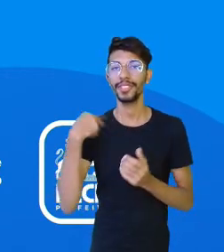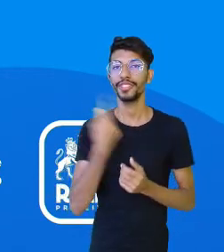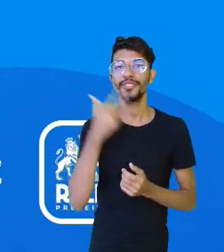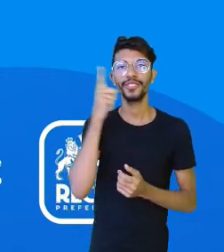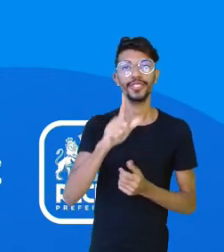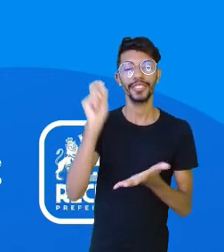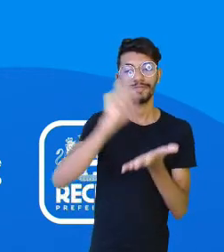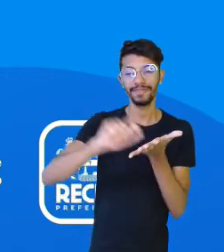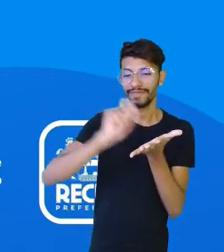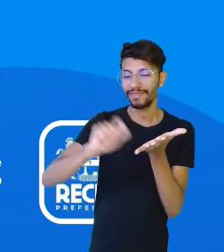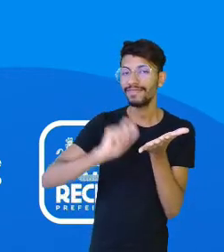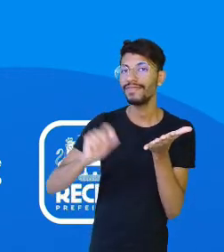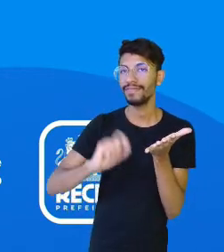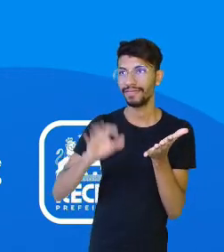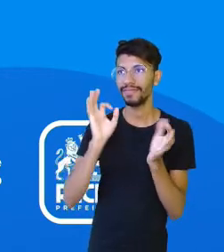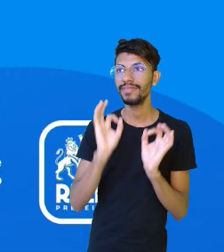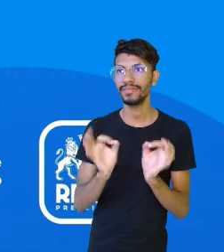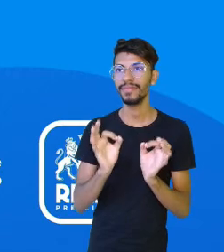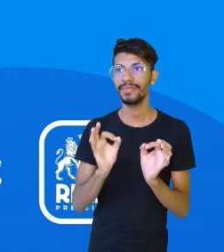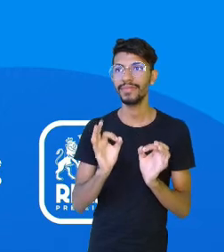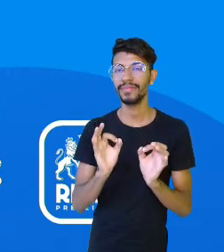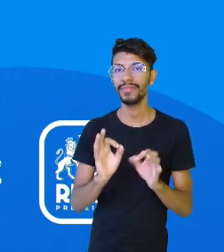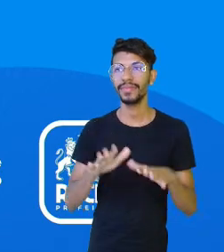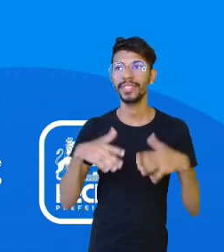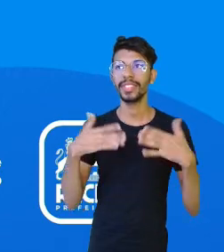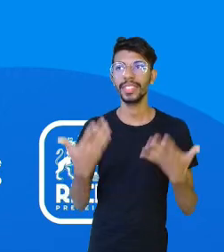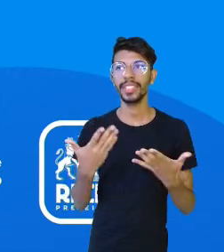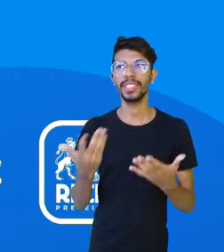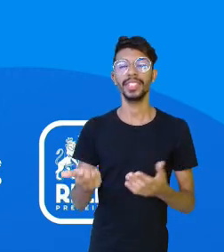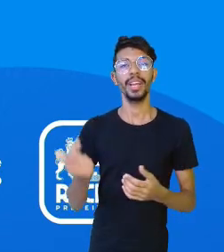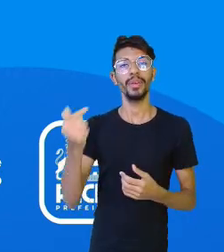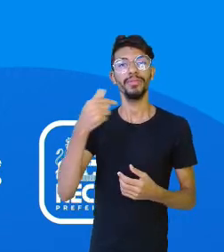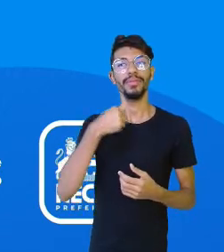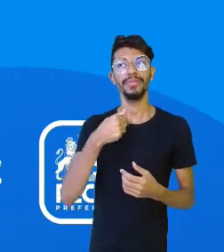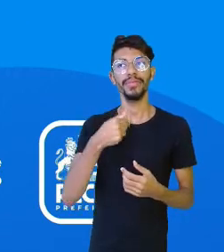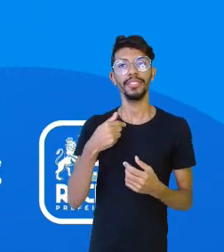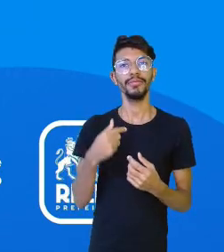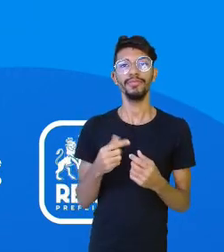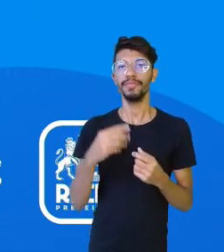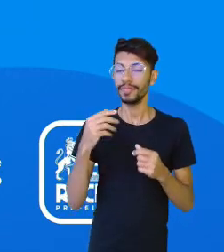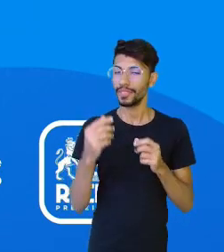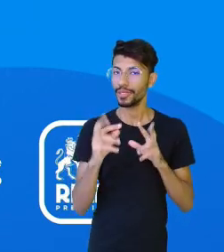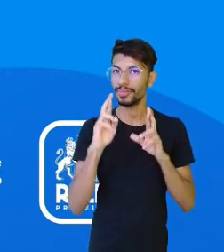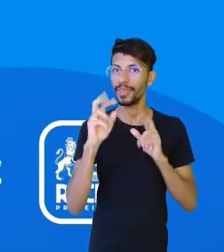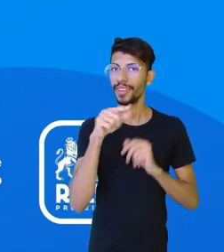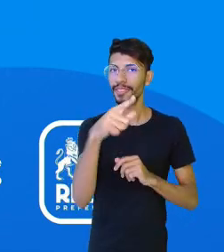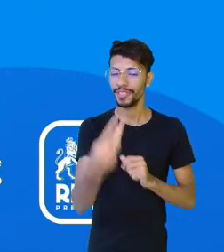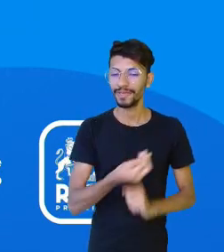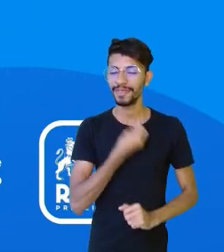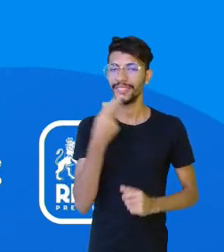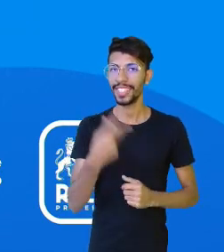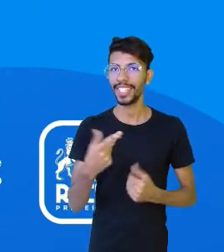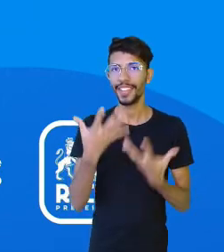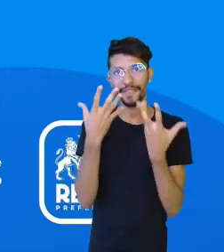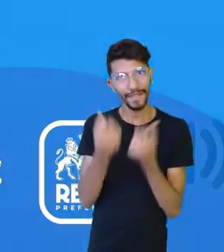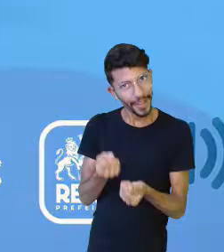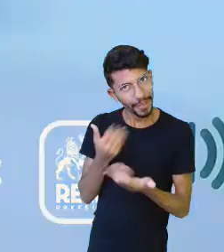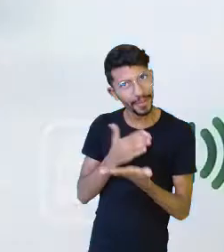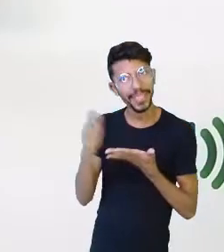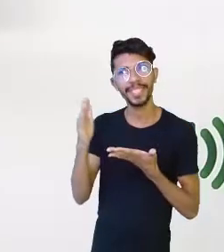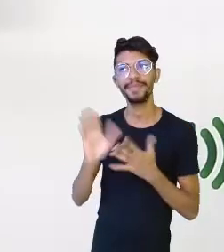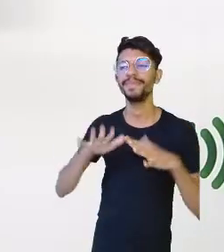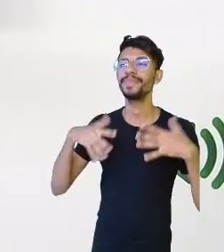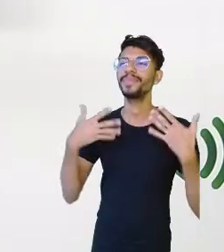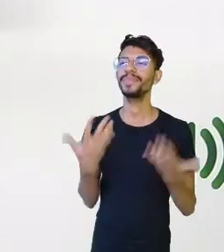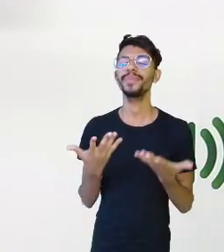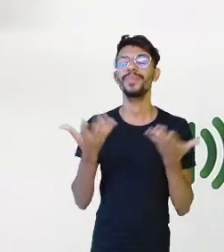Umas anotações. Eu conto com a sua presença e vem comigo. Vamos embora. Hoje a